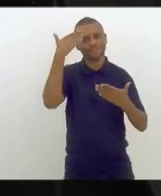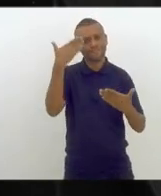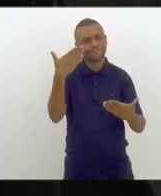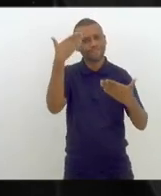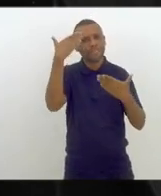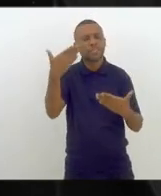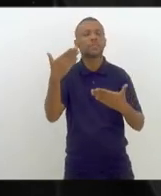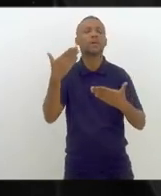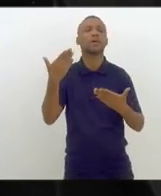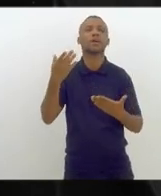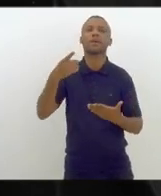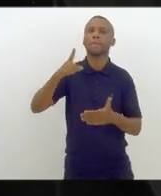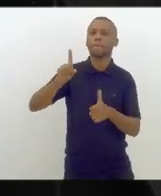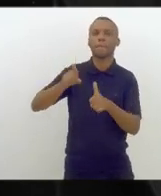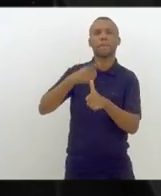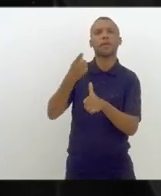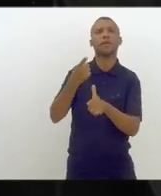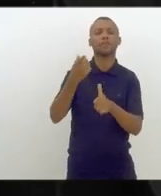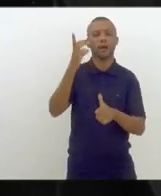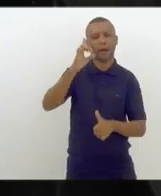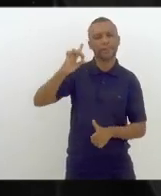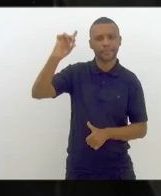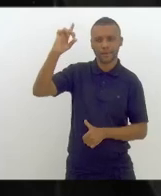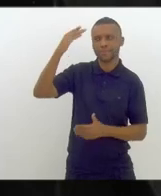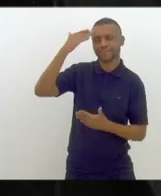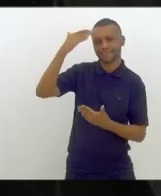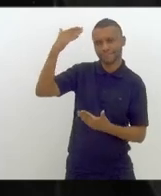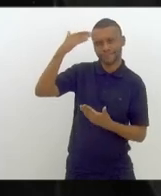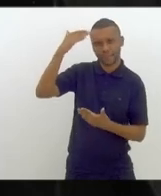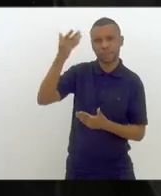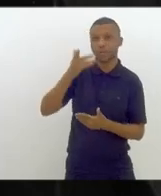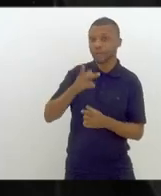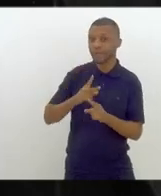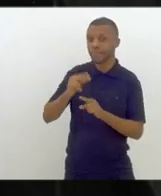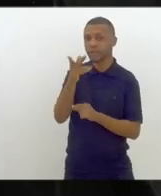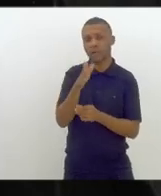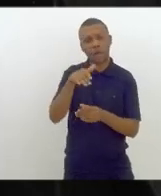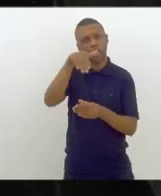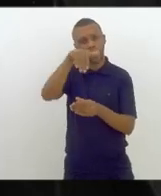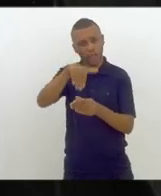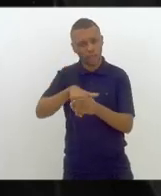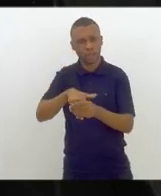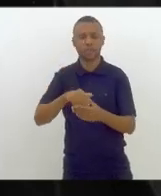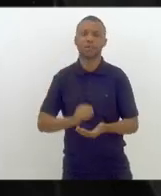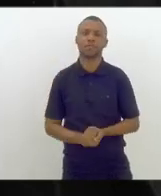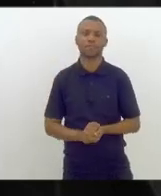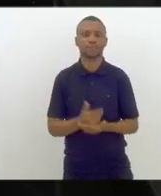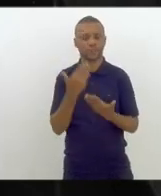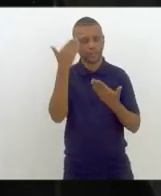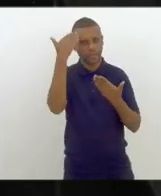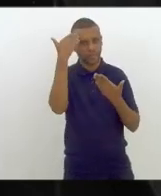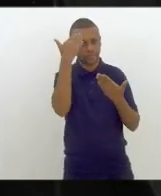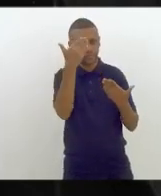agradecer, primeiramente, a Papai do Céu pela nossa reeleição, agradecer ao nosso